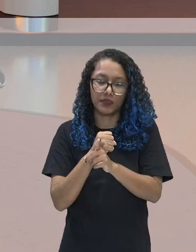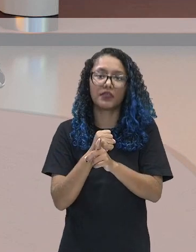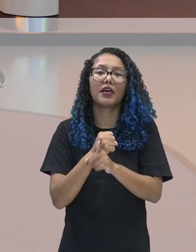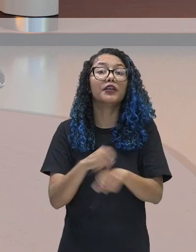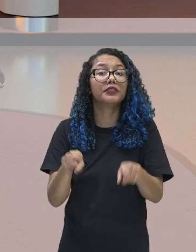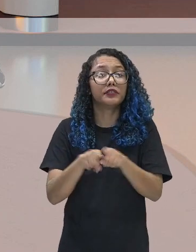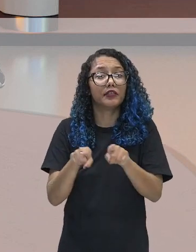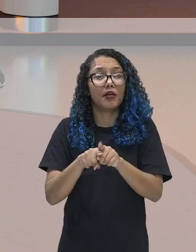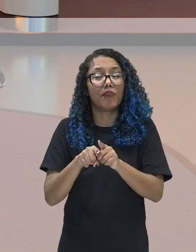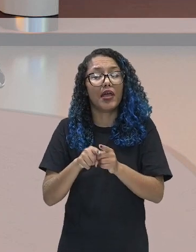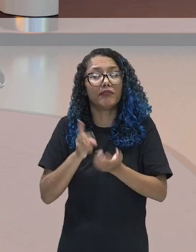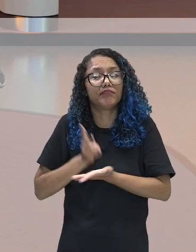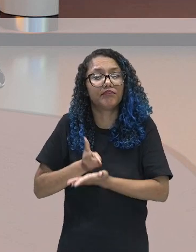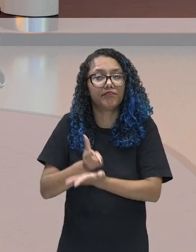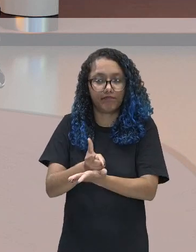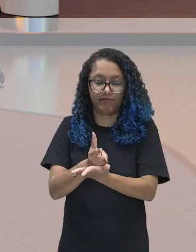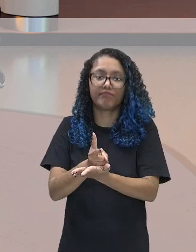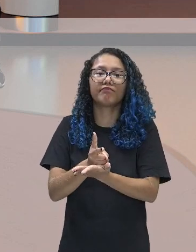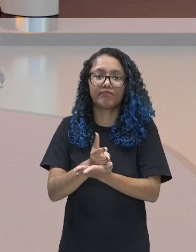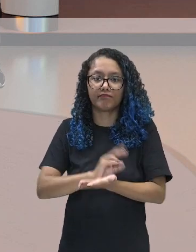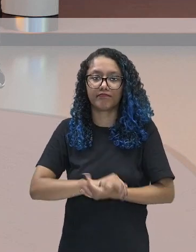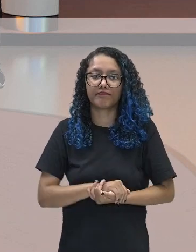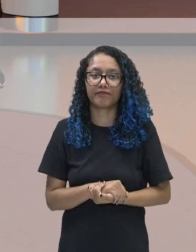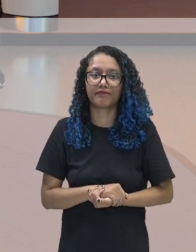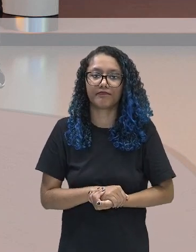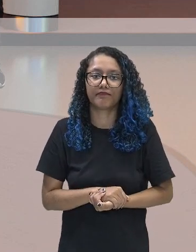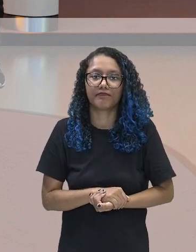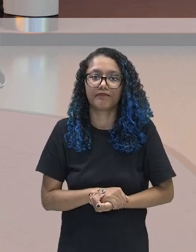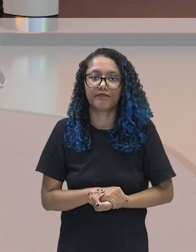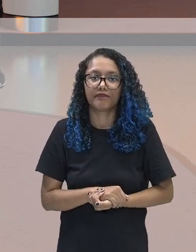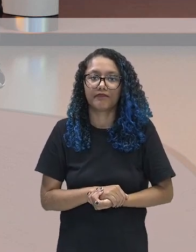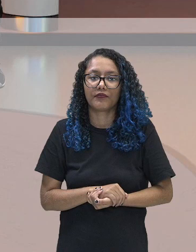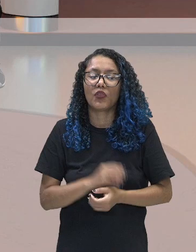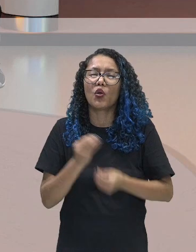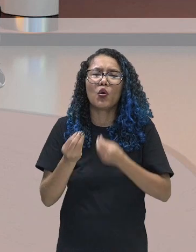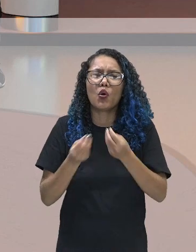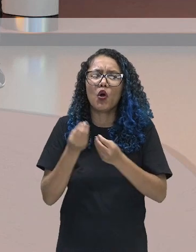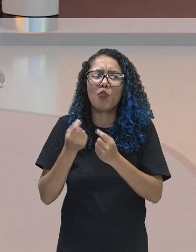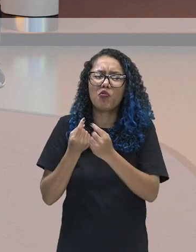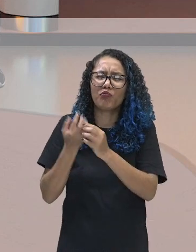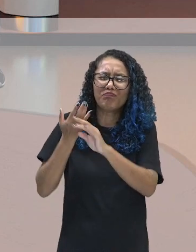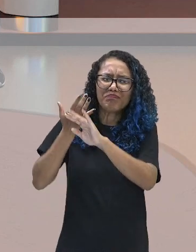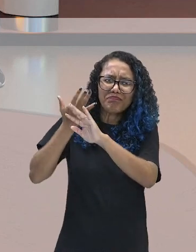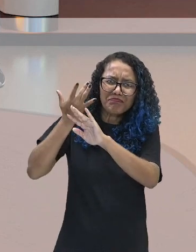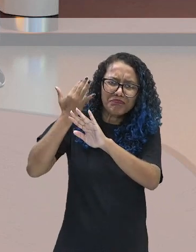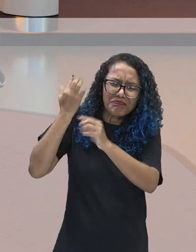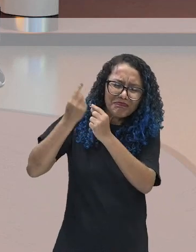as permanências, o que acontece na longa duração, há